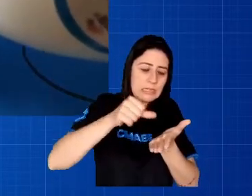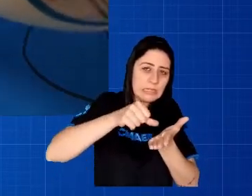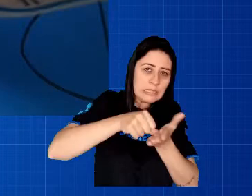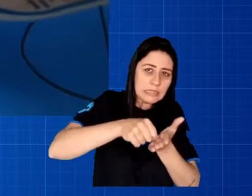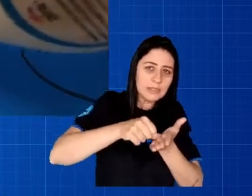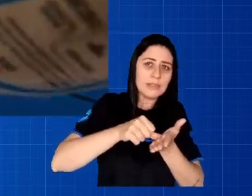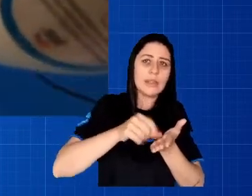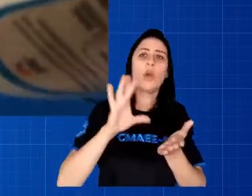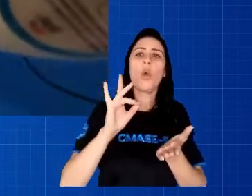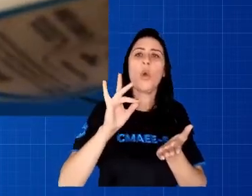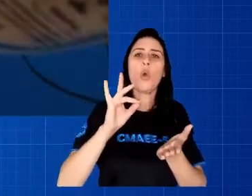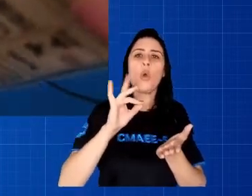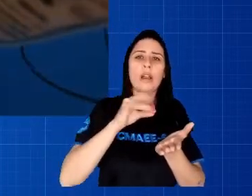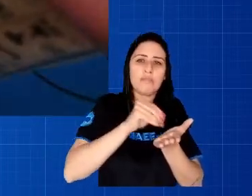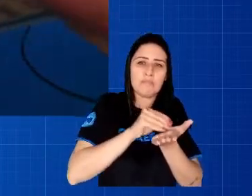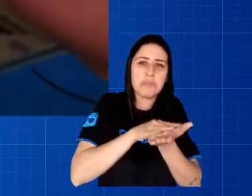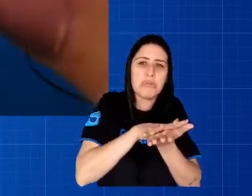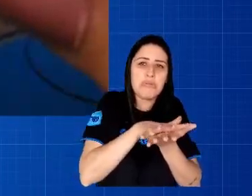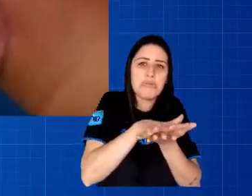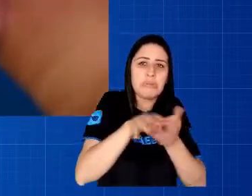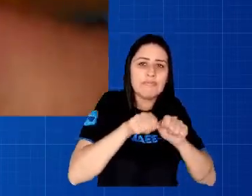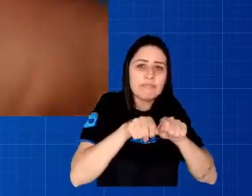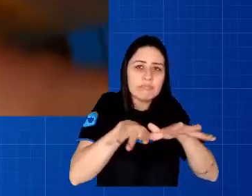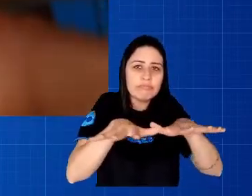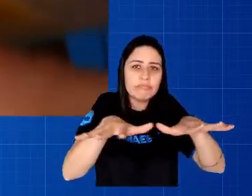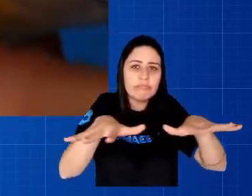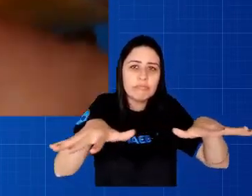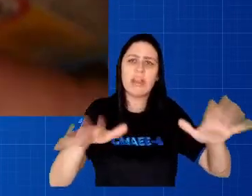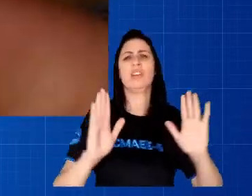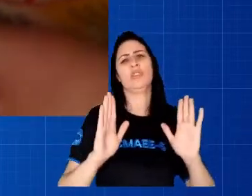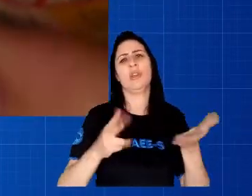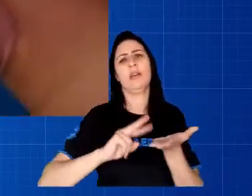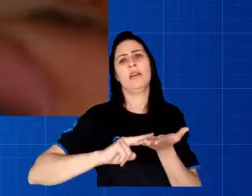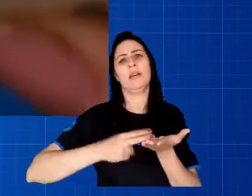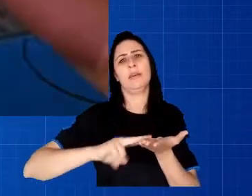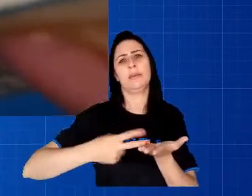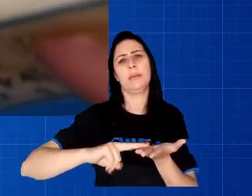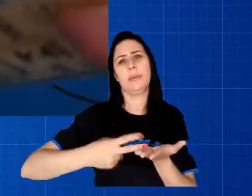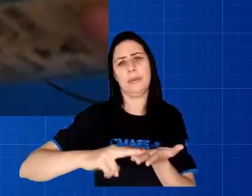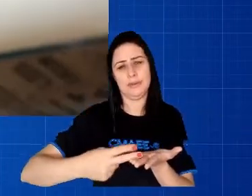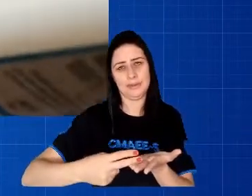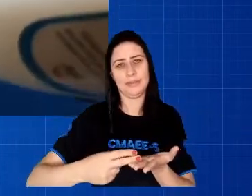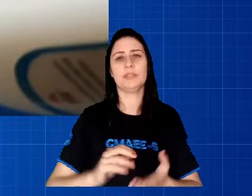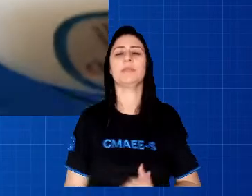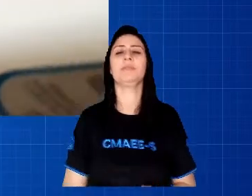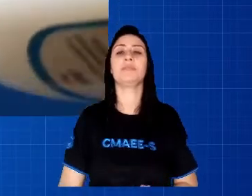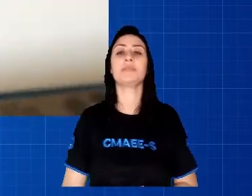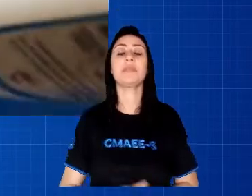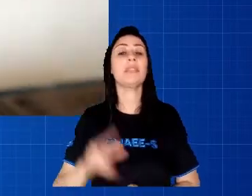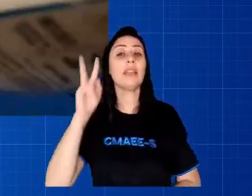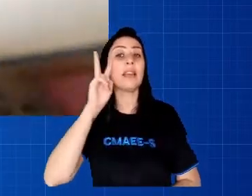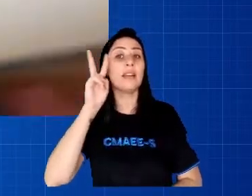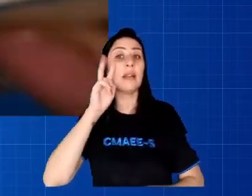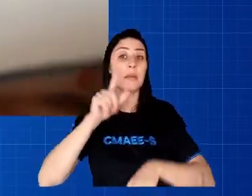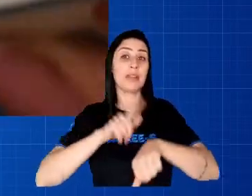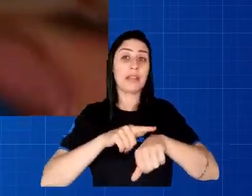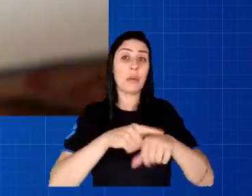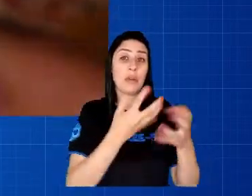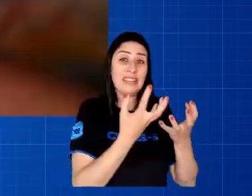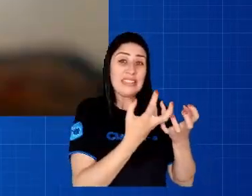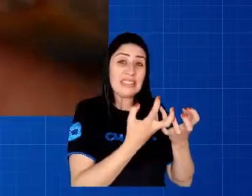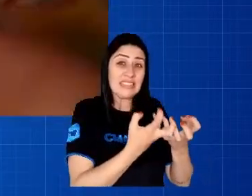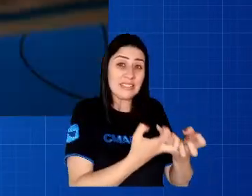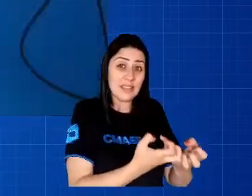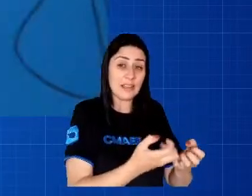cola e vai preencher os espaços que não estão ainda cobertos com ela. Lembre que no momento da secagem,